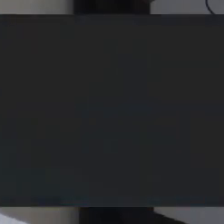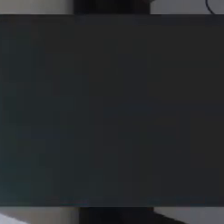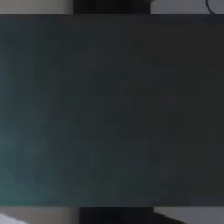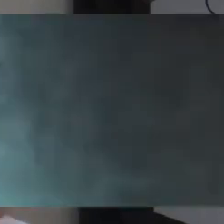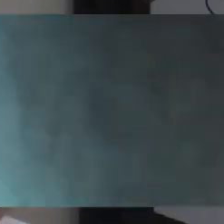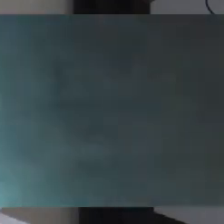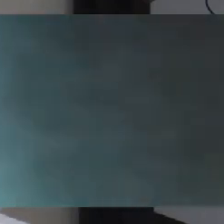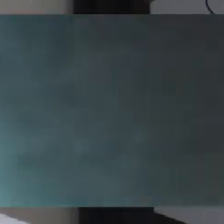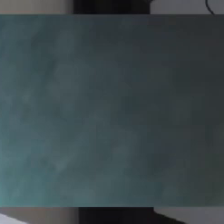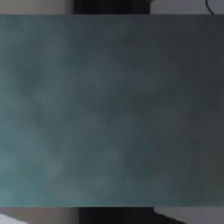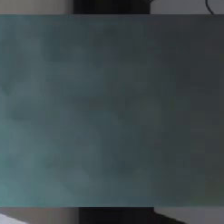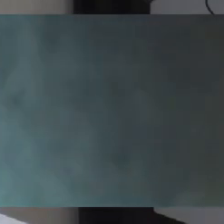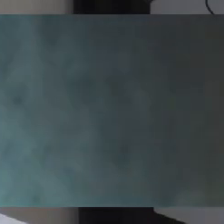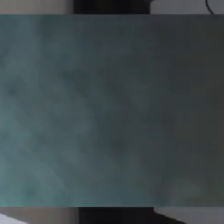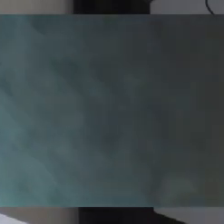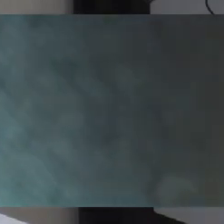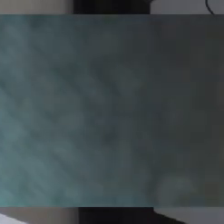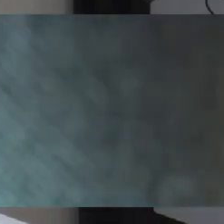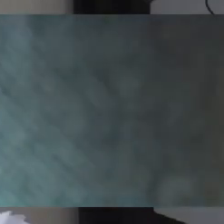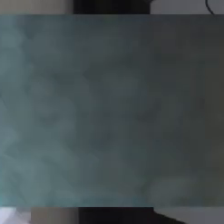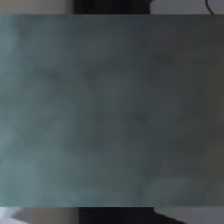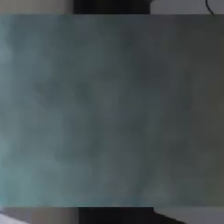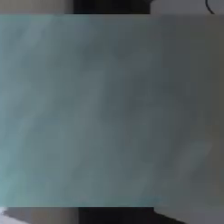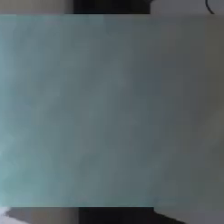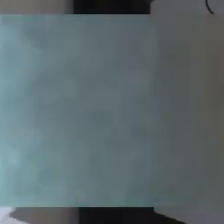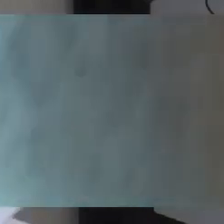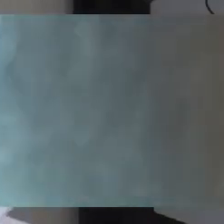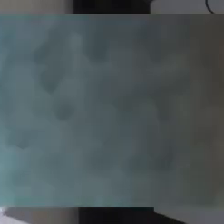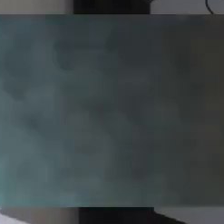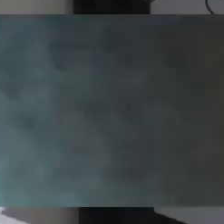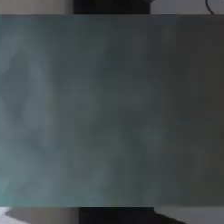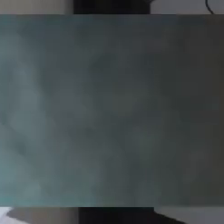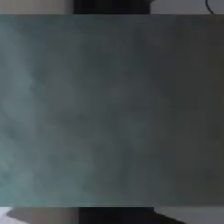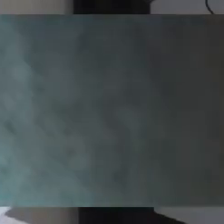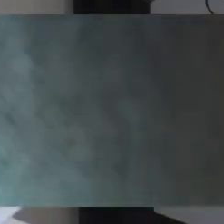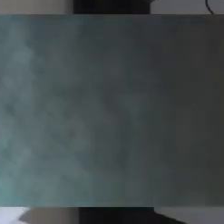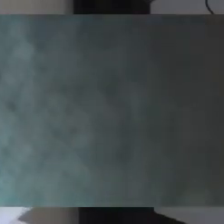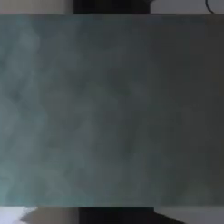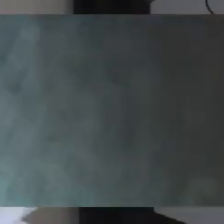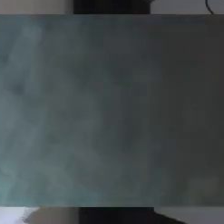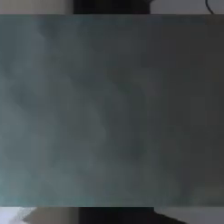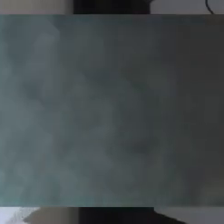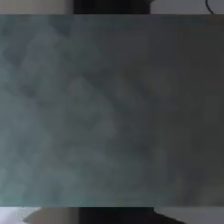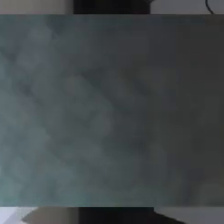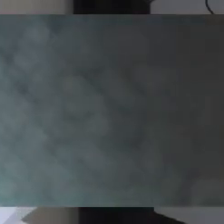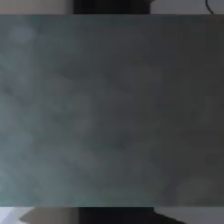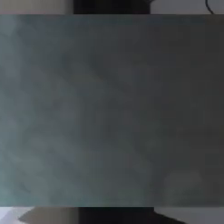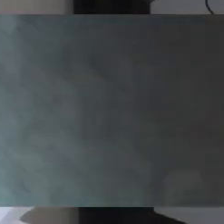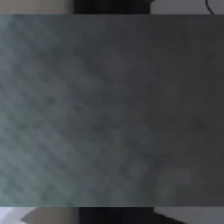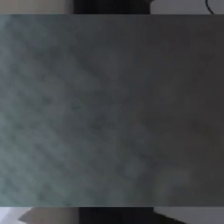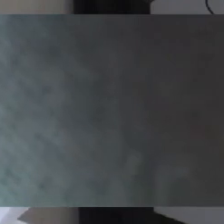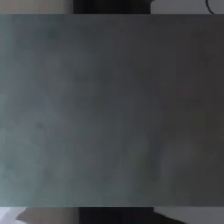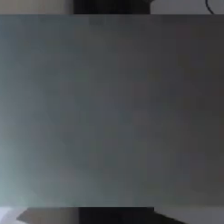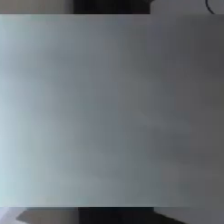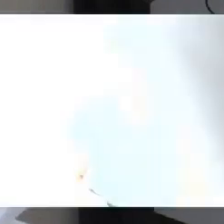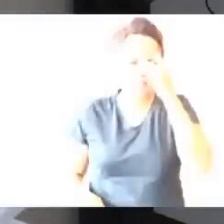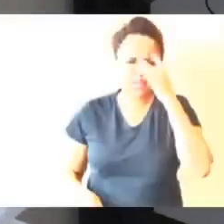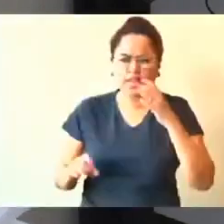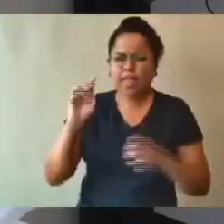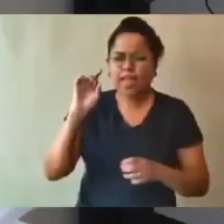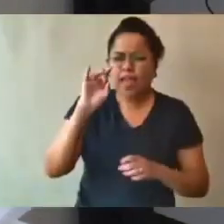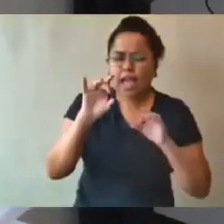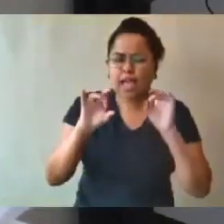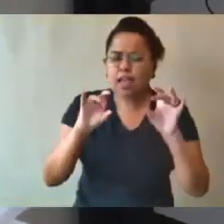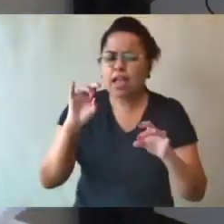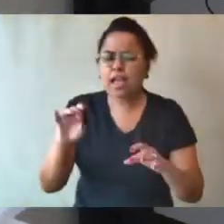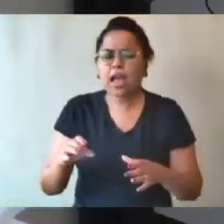a esse cálculo feito por meio de rateios na CCT. Bem, não, até porque, vereador, cada empresa, o presidente da minha empresa, eu tenho